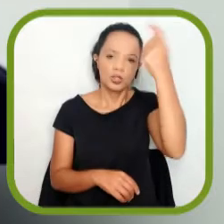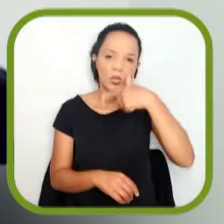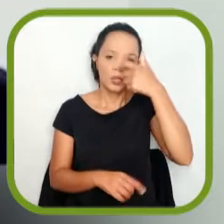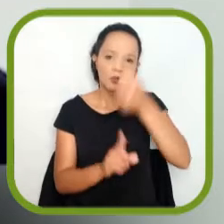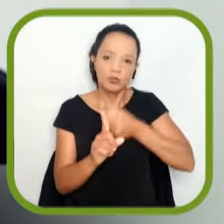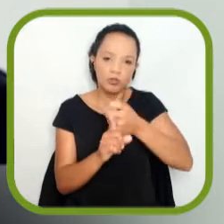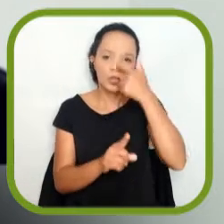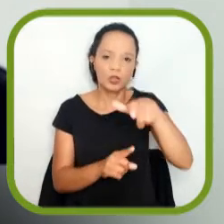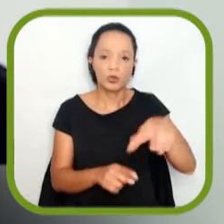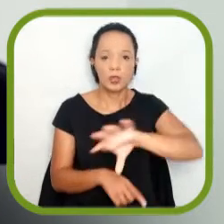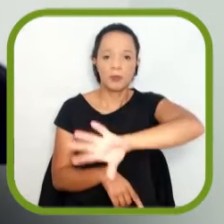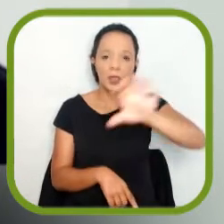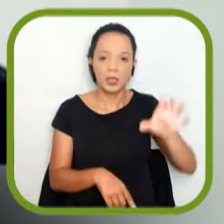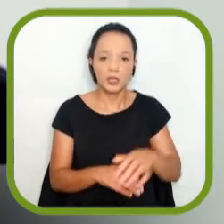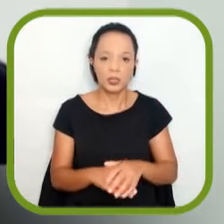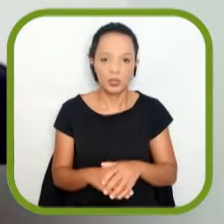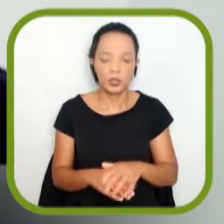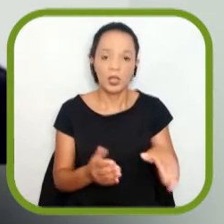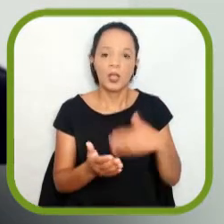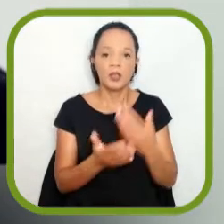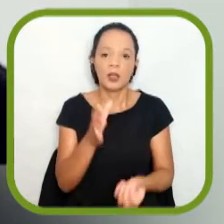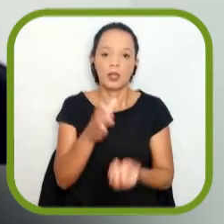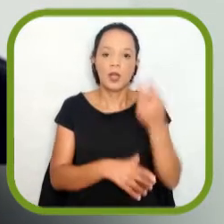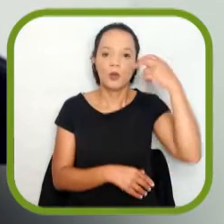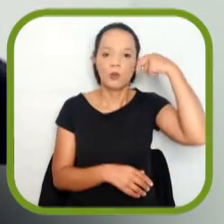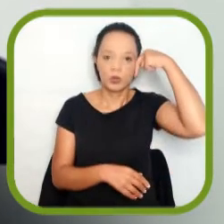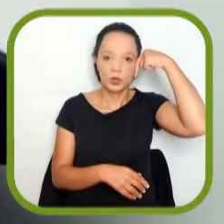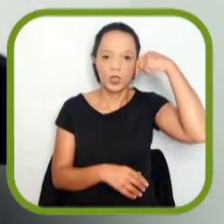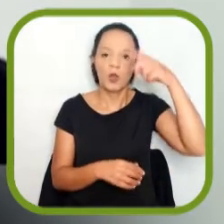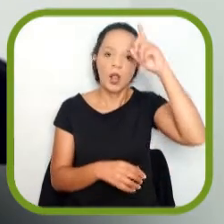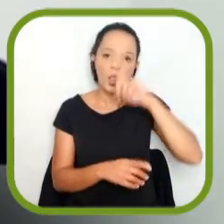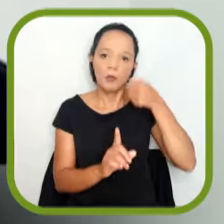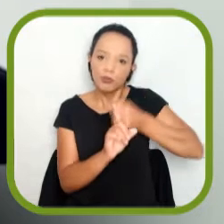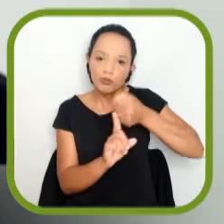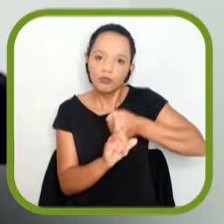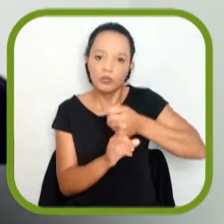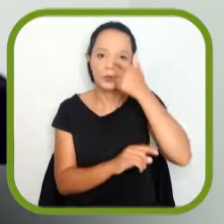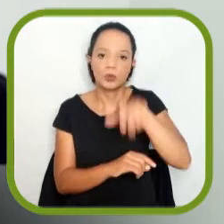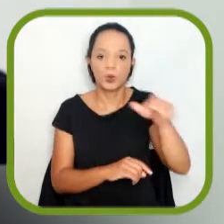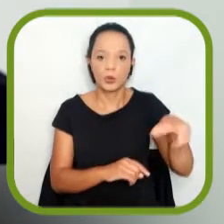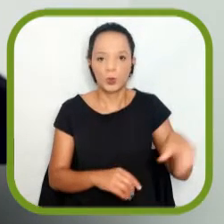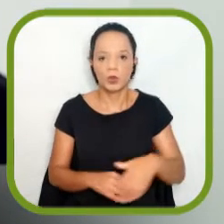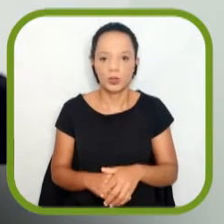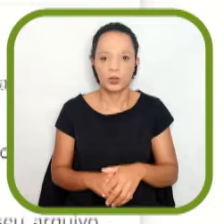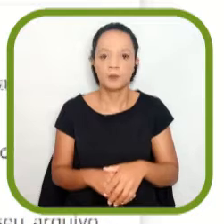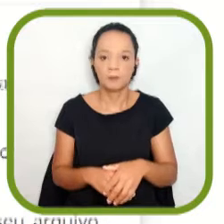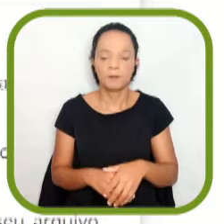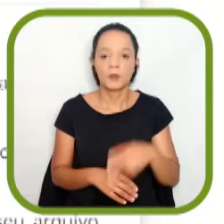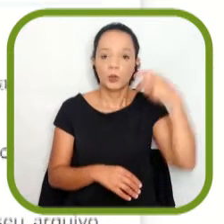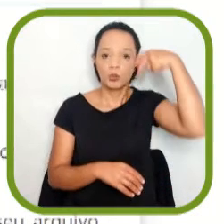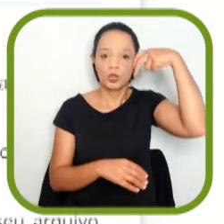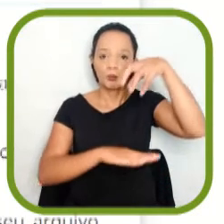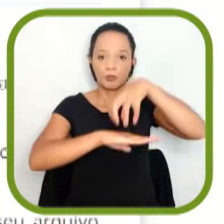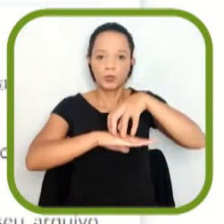foram homossexuais nesses países e fazermos um museu em que recorde essas lutas dessas pessoas. Um